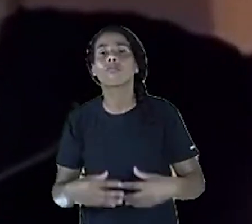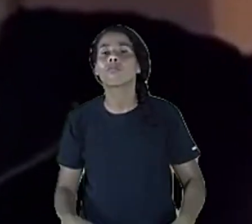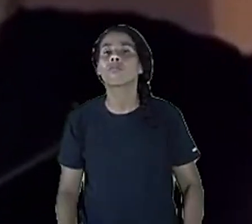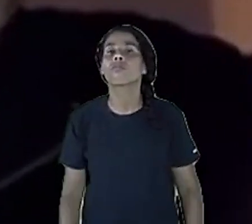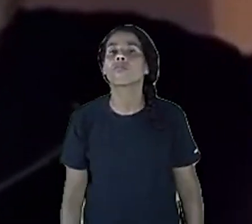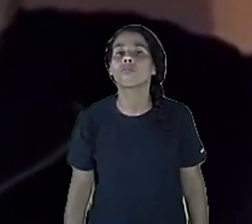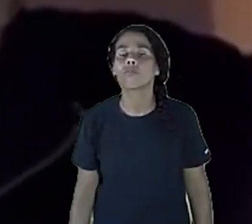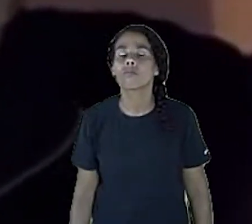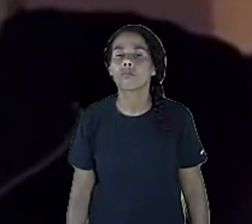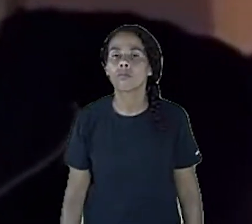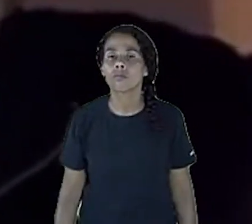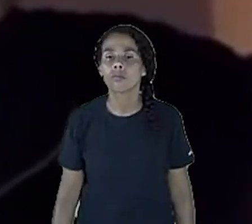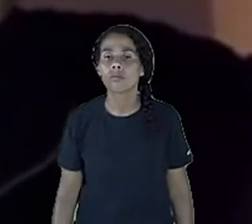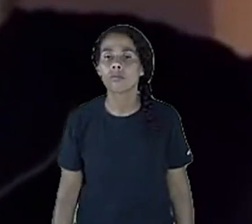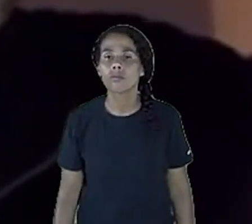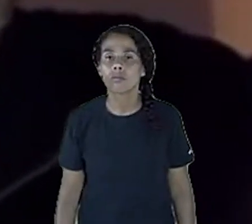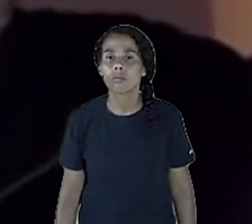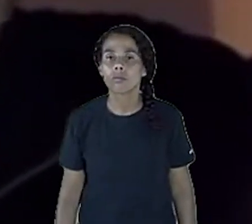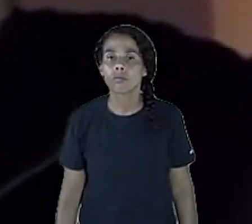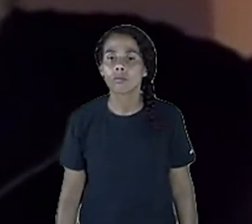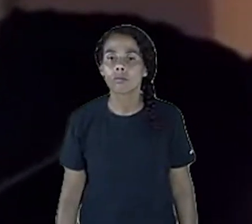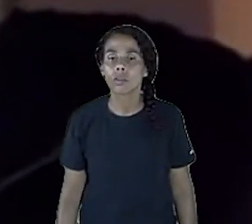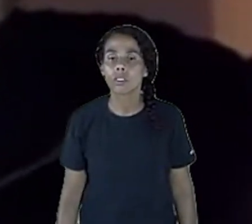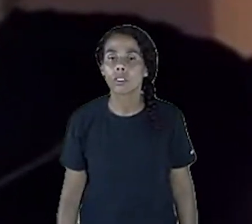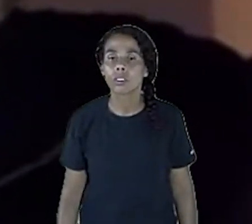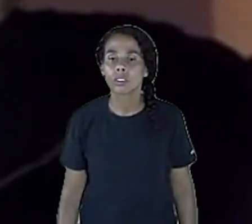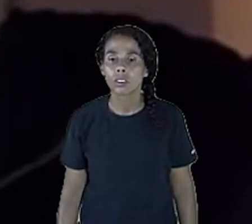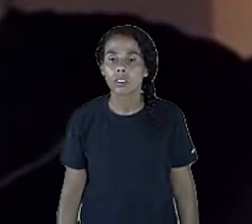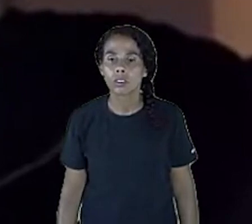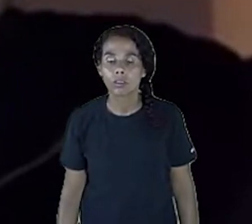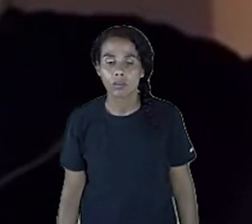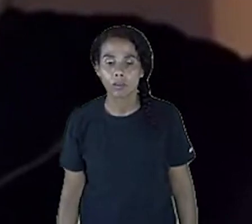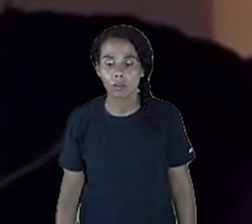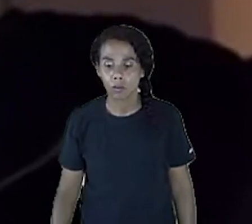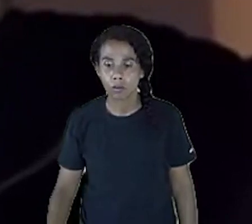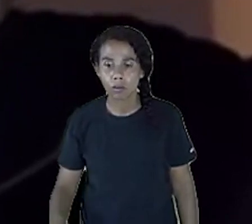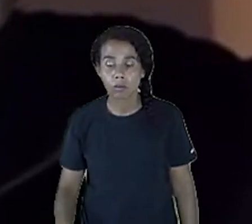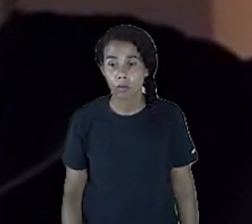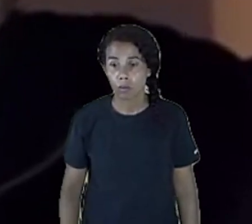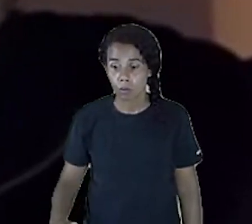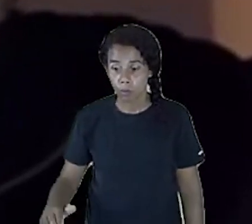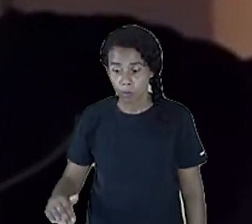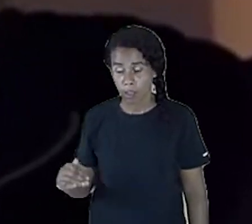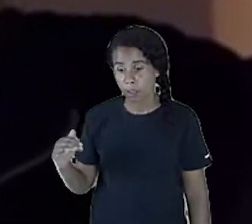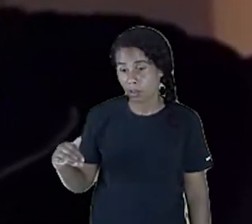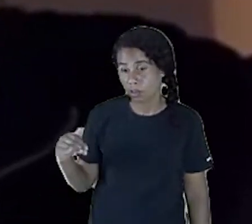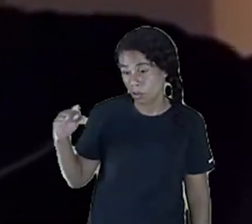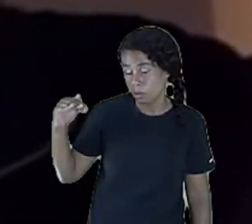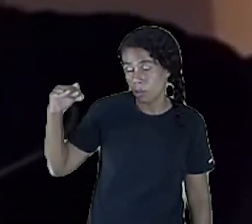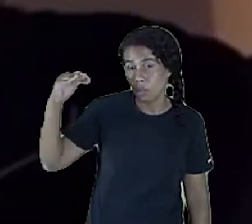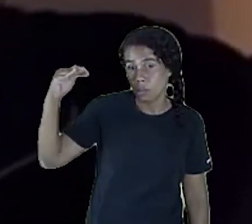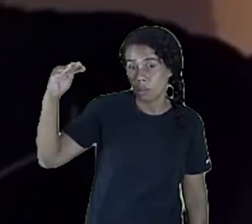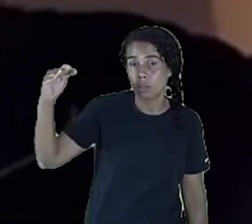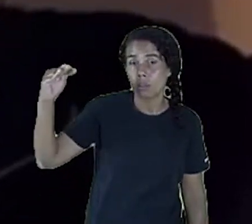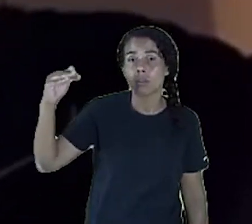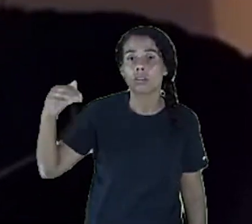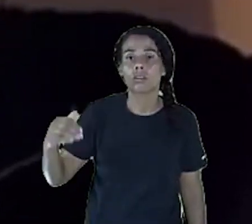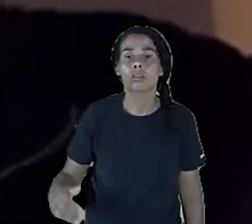na medida em que foi possível ir me deslocando, saindo da casa, saindo